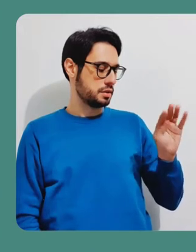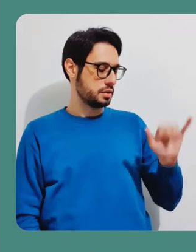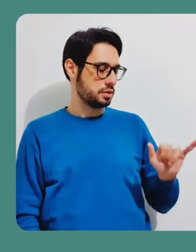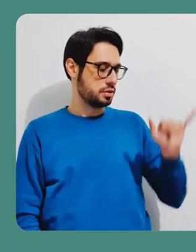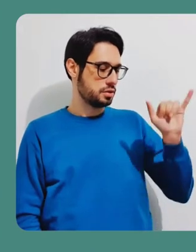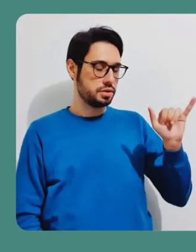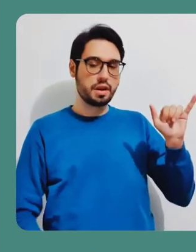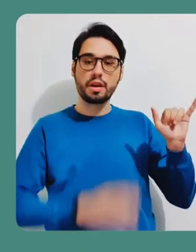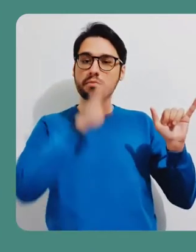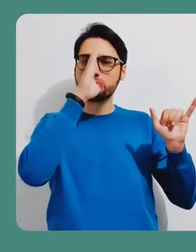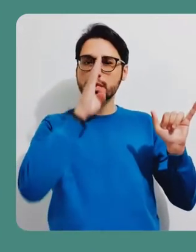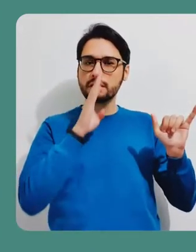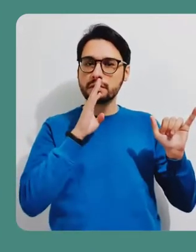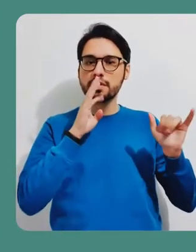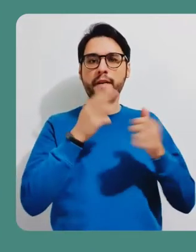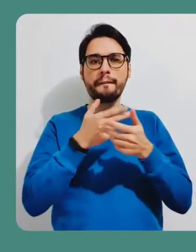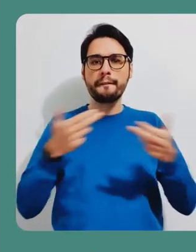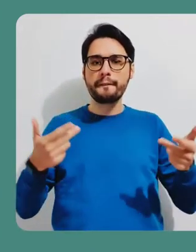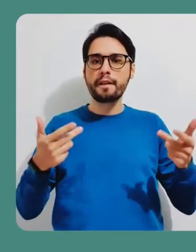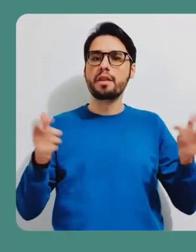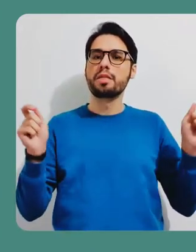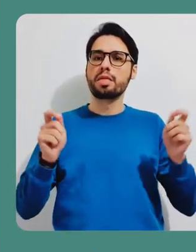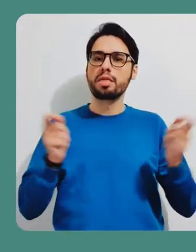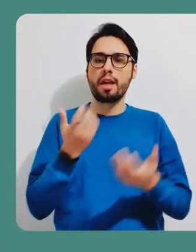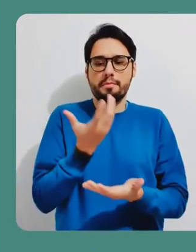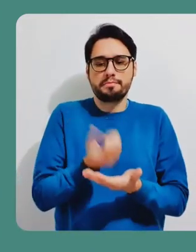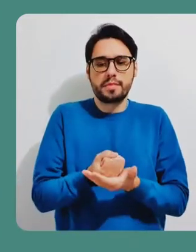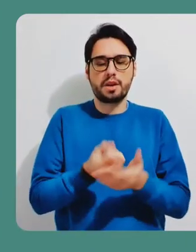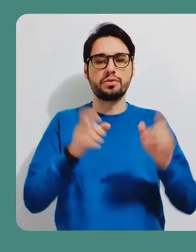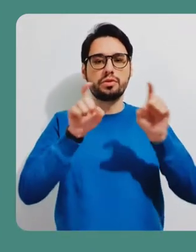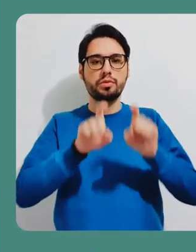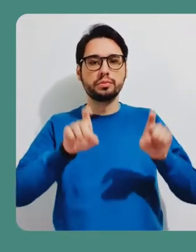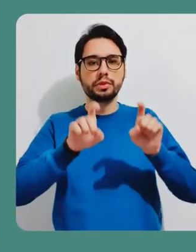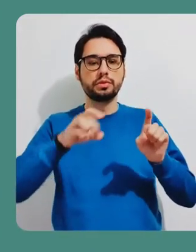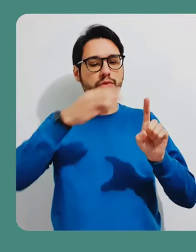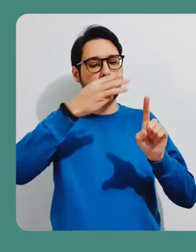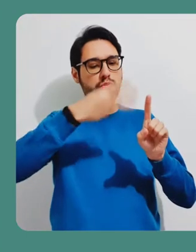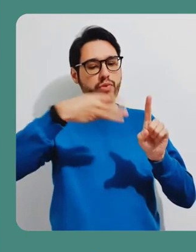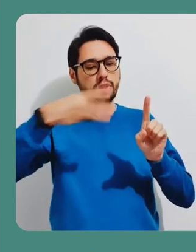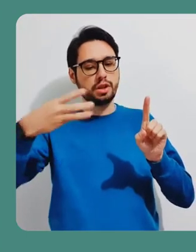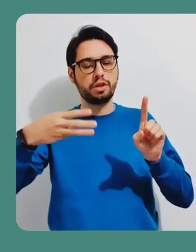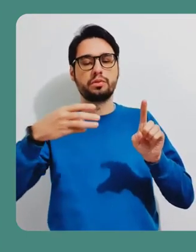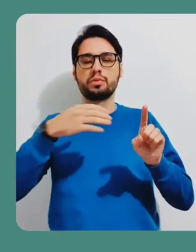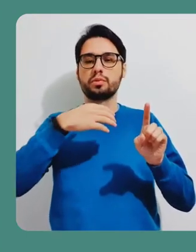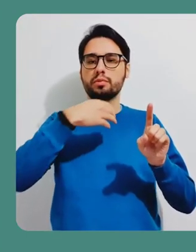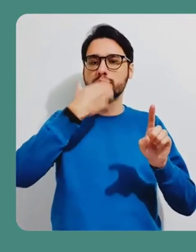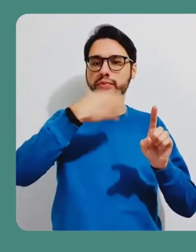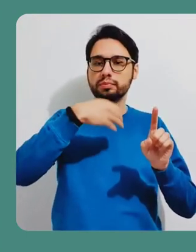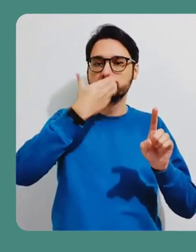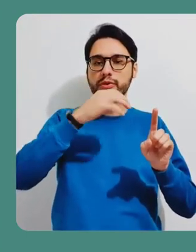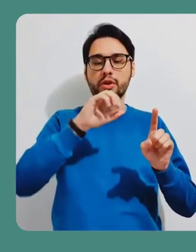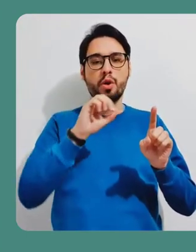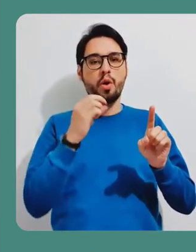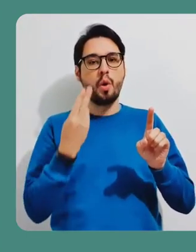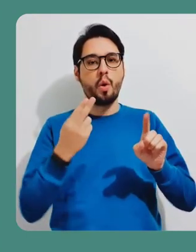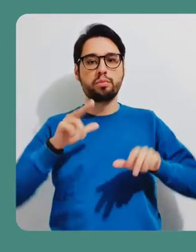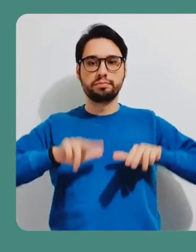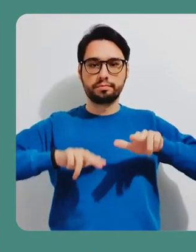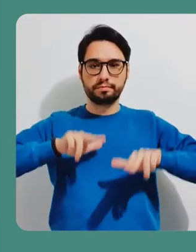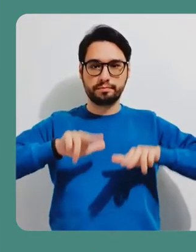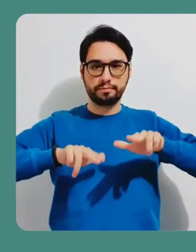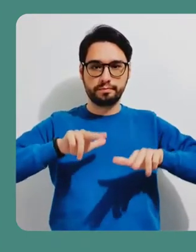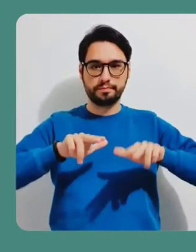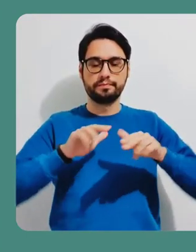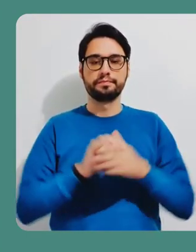audacity é um software gratuito e multiplataforma ou seja é possível instalá-lo em um